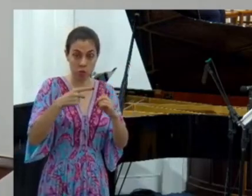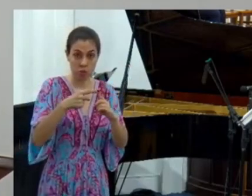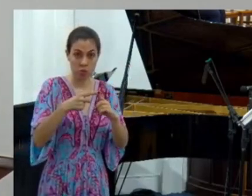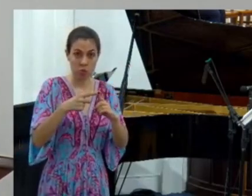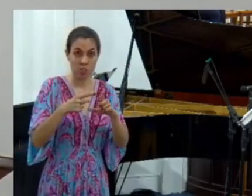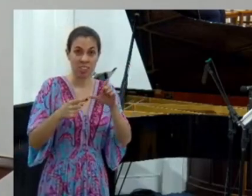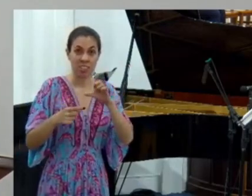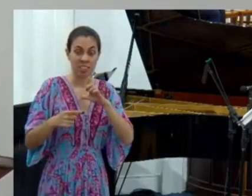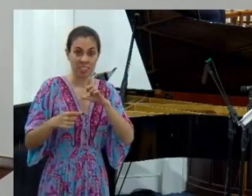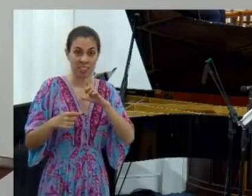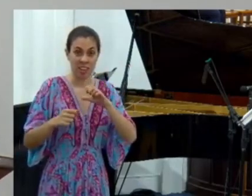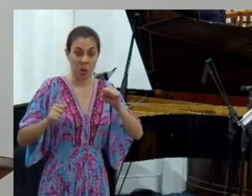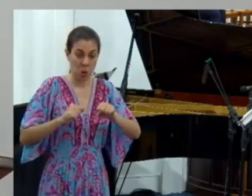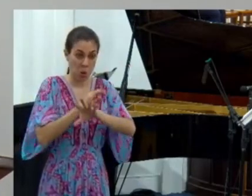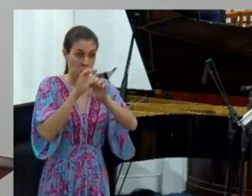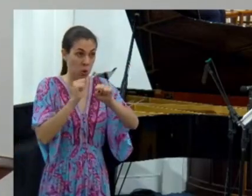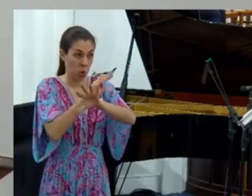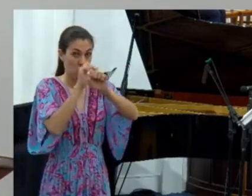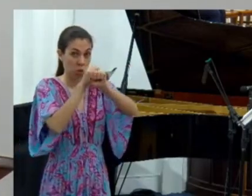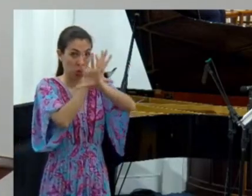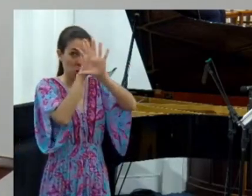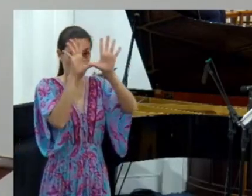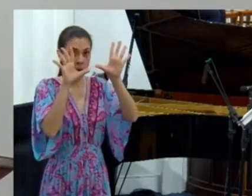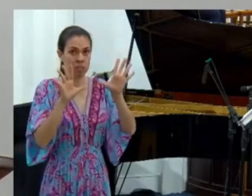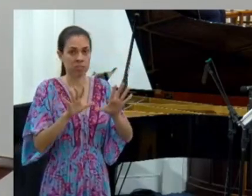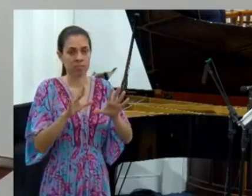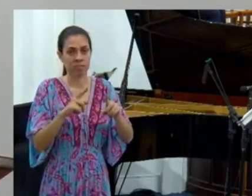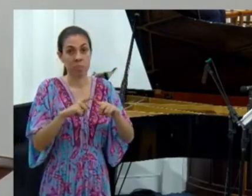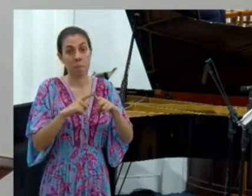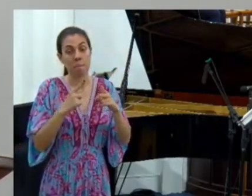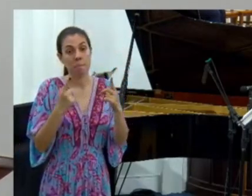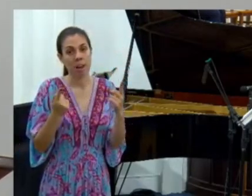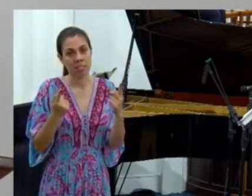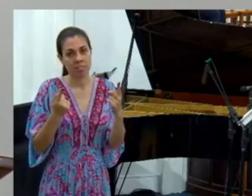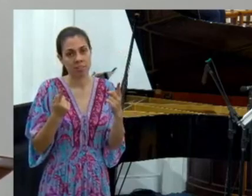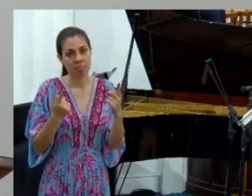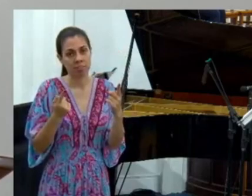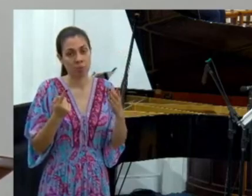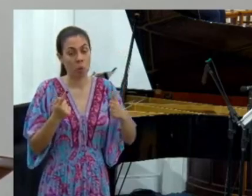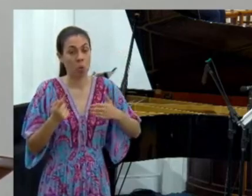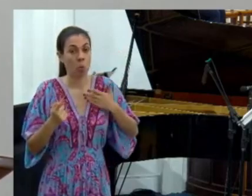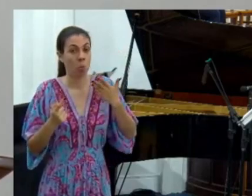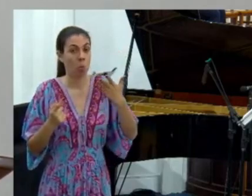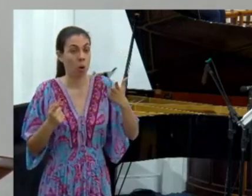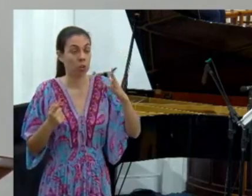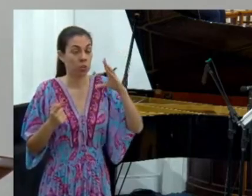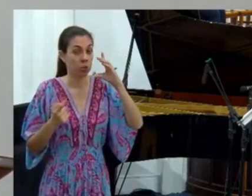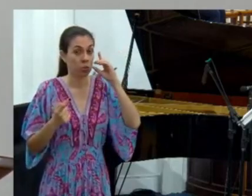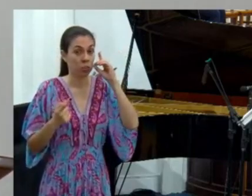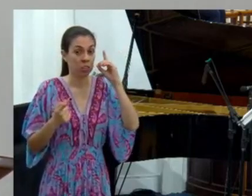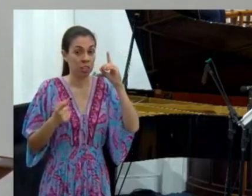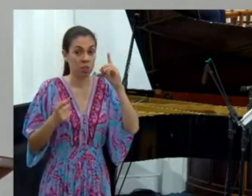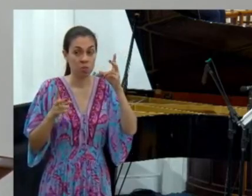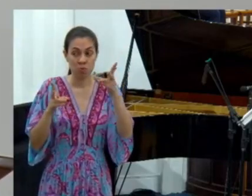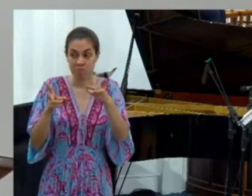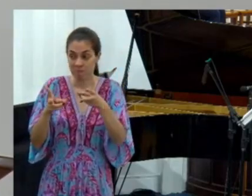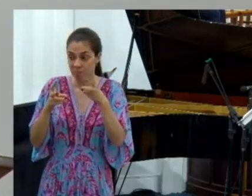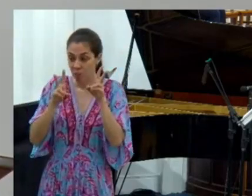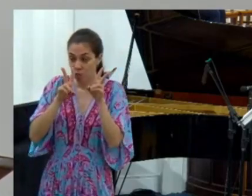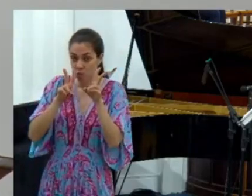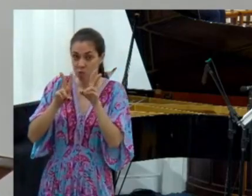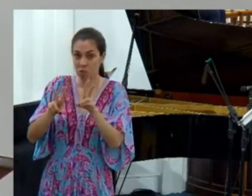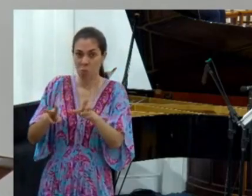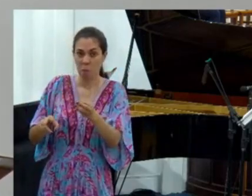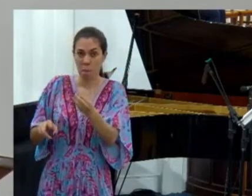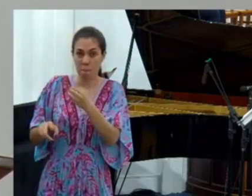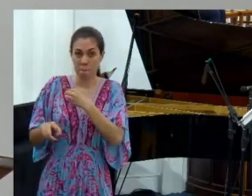próprio Deus. Mas tem um momento que a glória abandona o templo. Abandonou o templo na época de Ezequiel, e